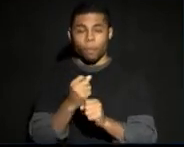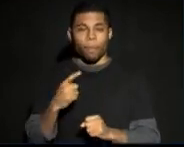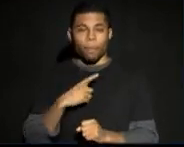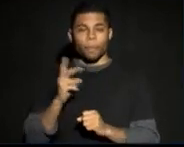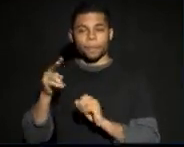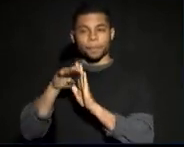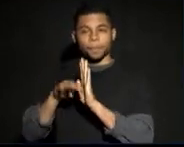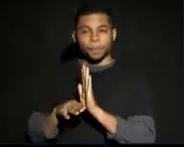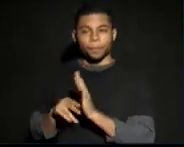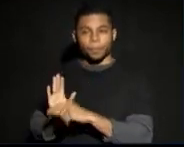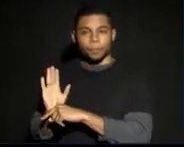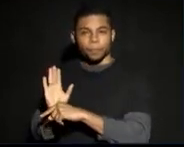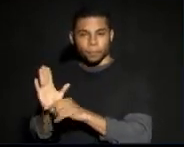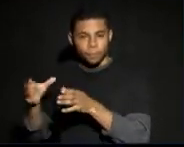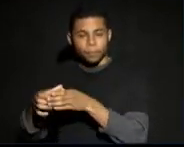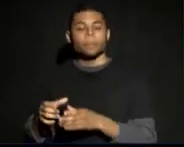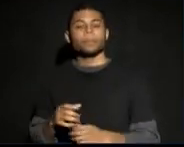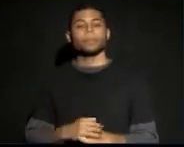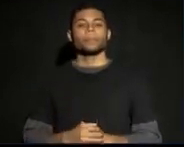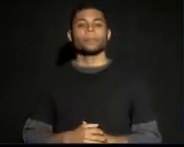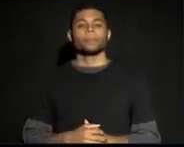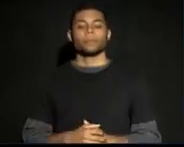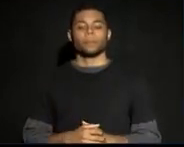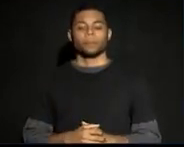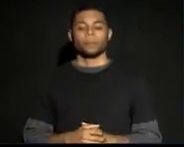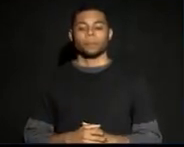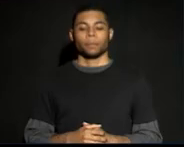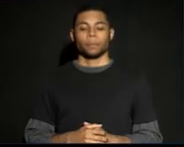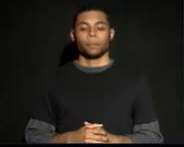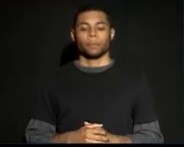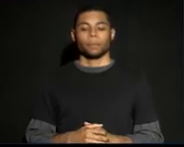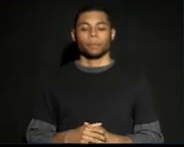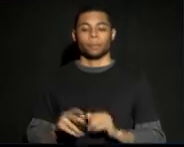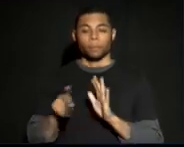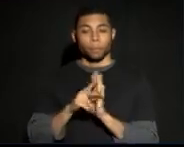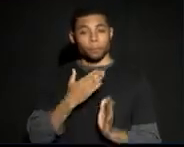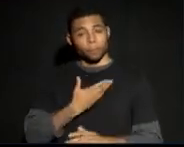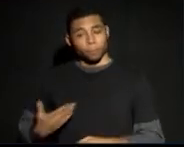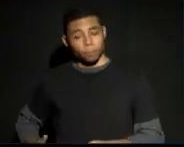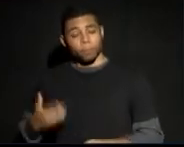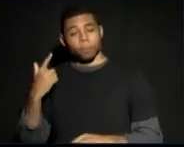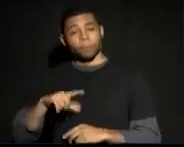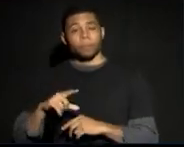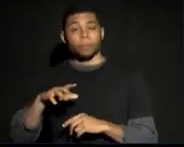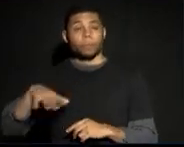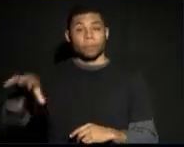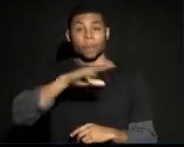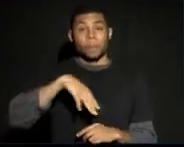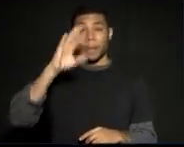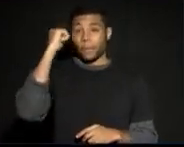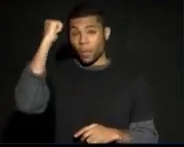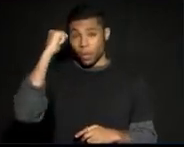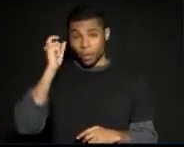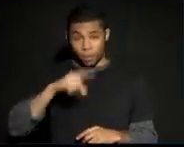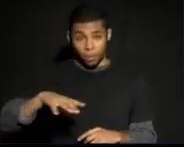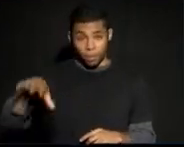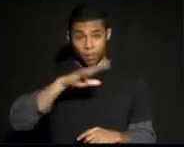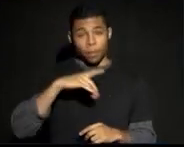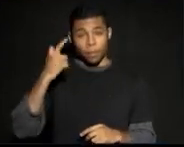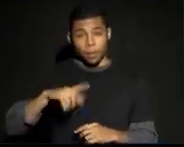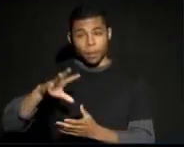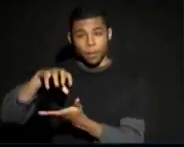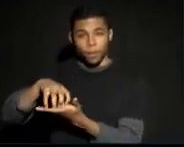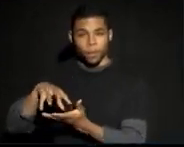transição política partidária é na no na governança e nos colegiados e quanto mais forte foram os